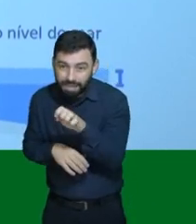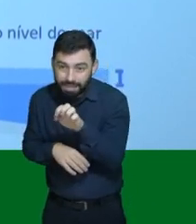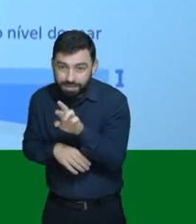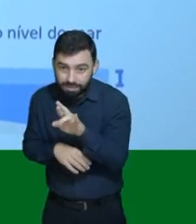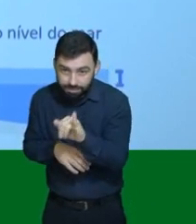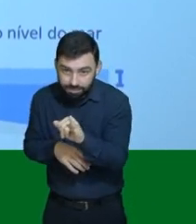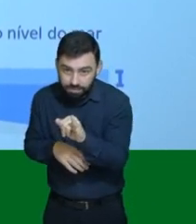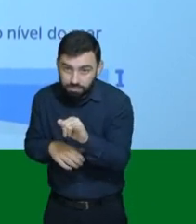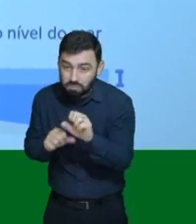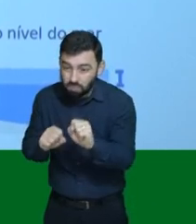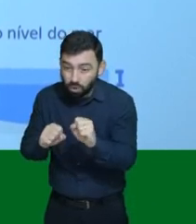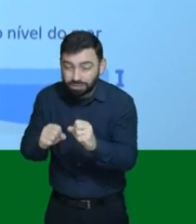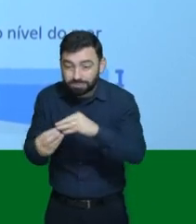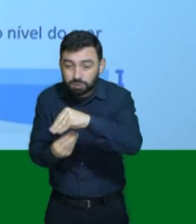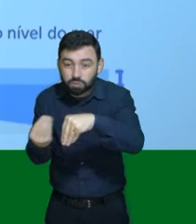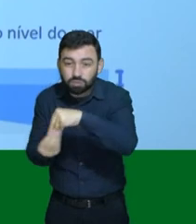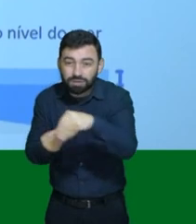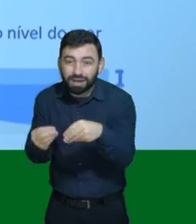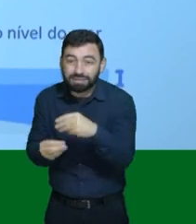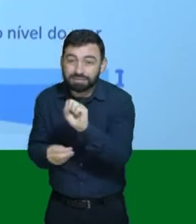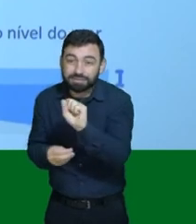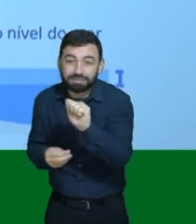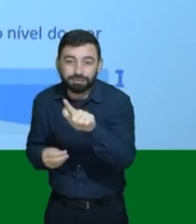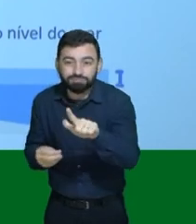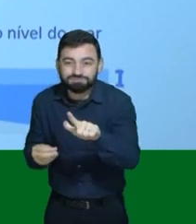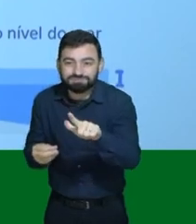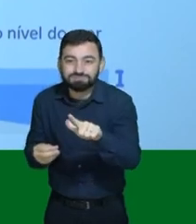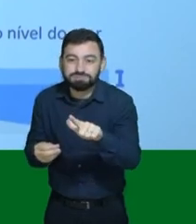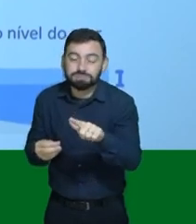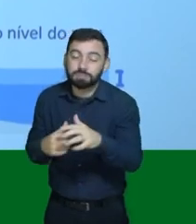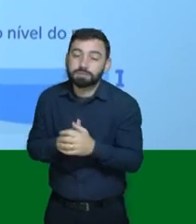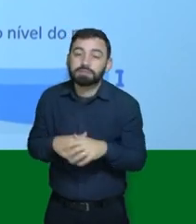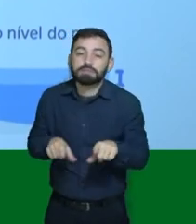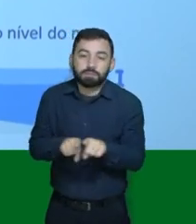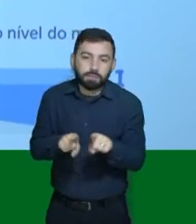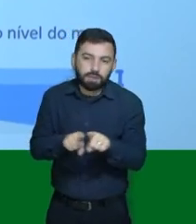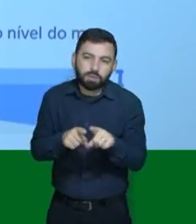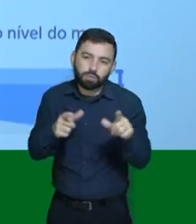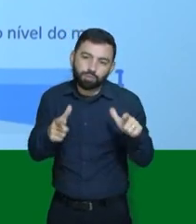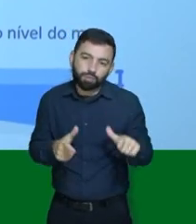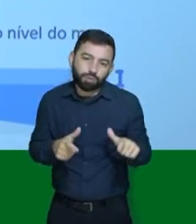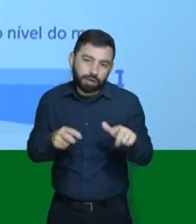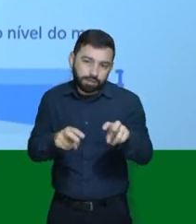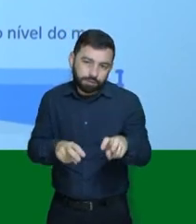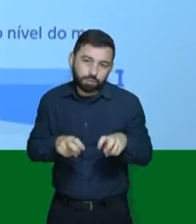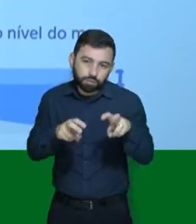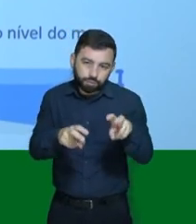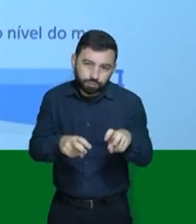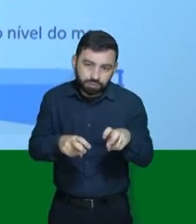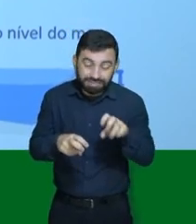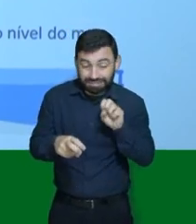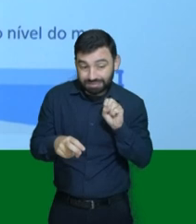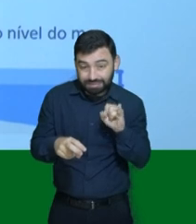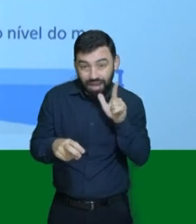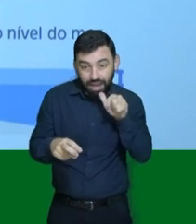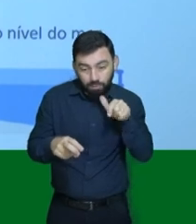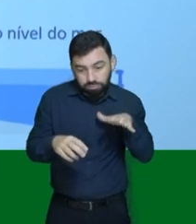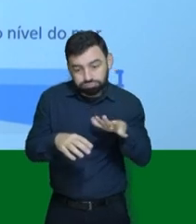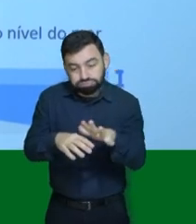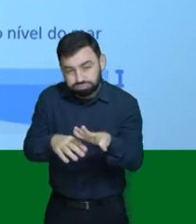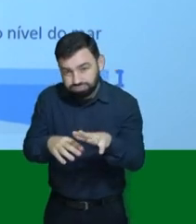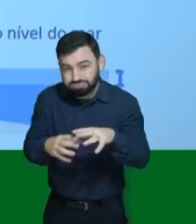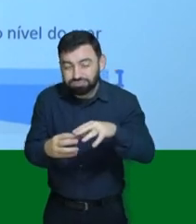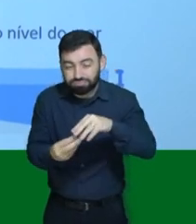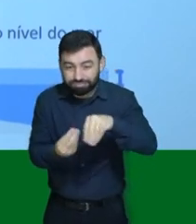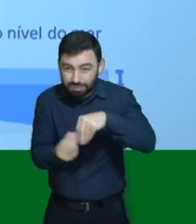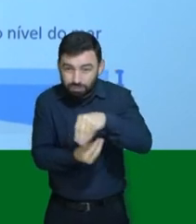Então, saliniza isso. Áreas agriculturáveis perdem se salinizar. Né? Então, um